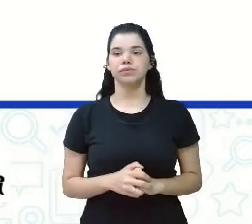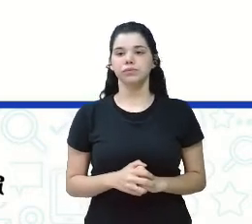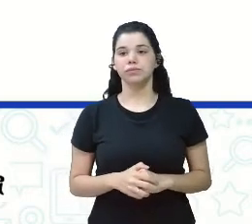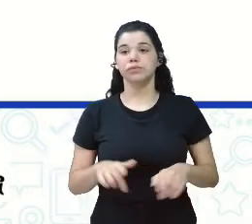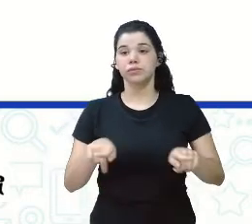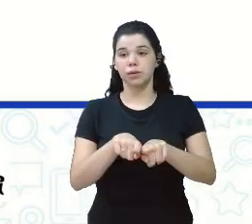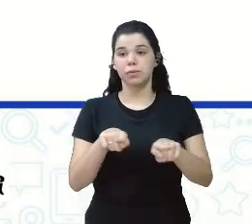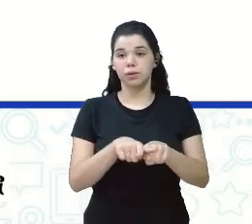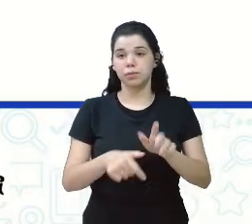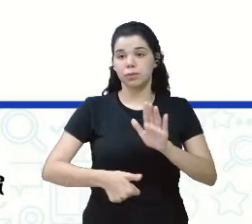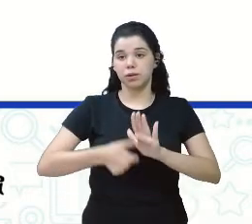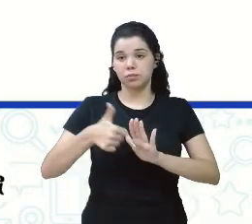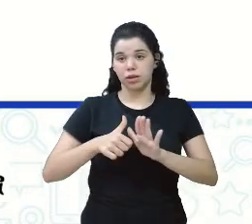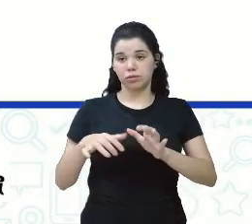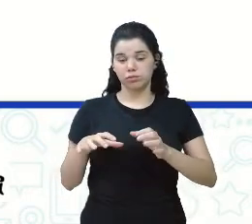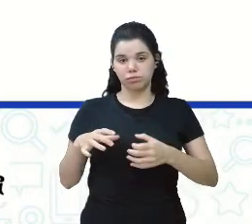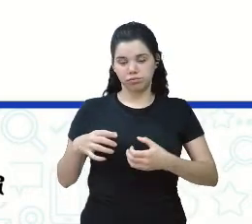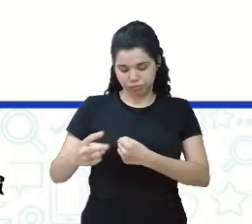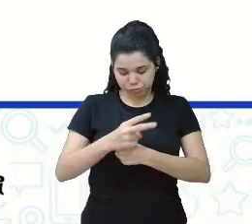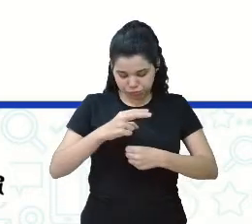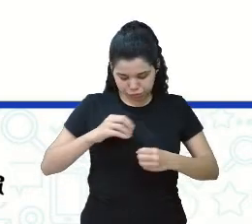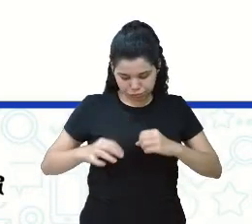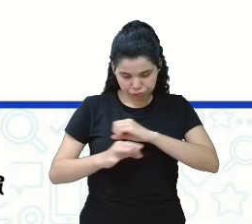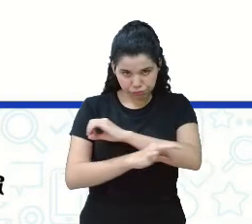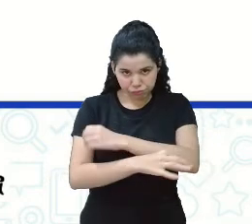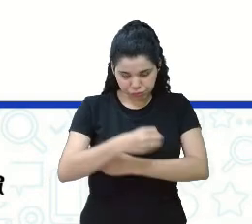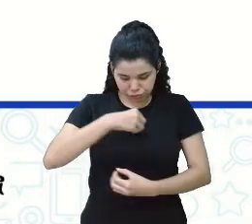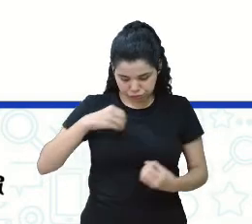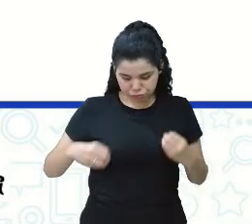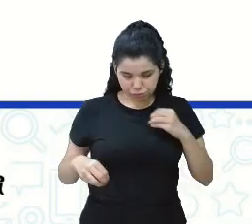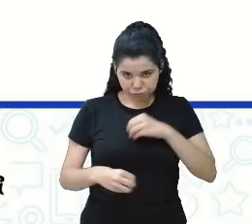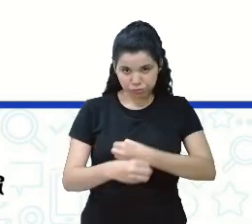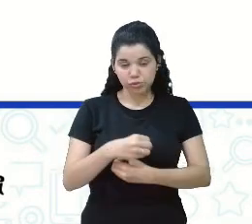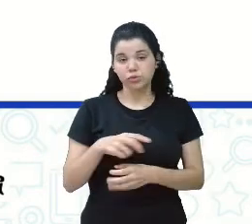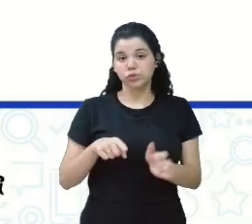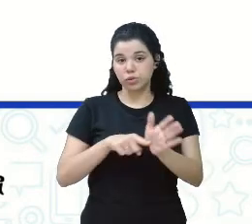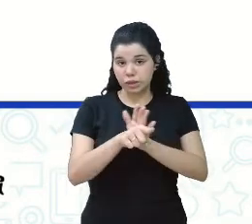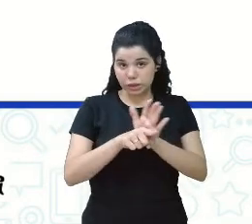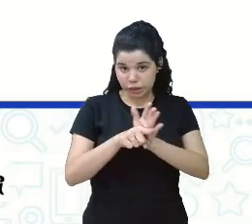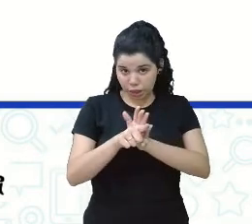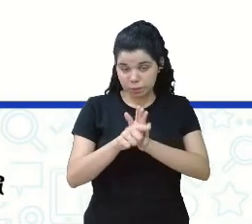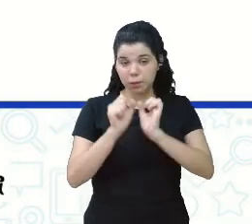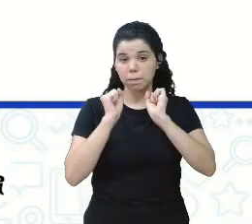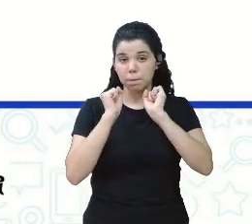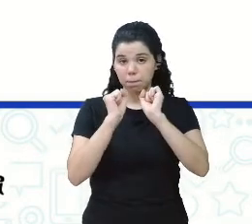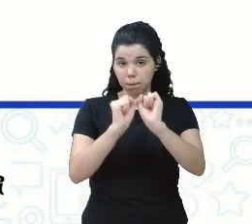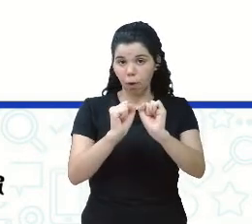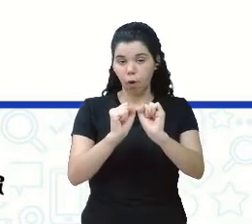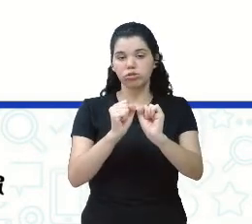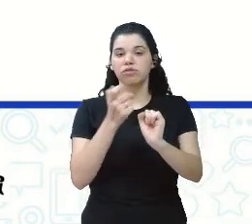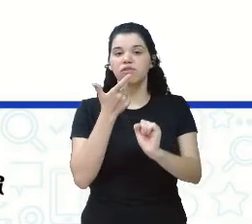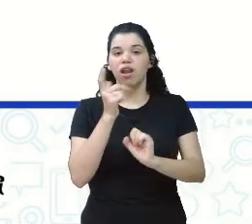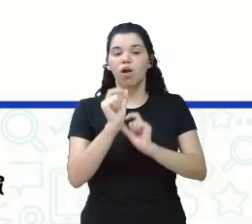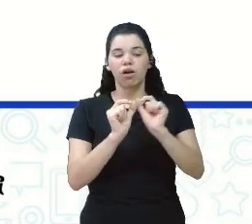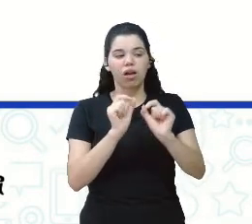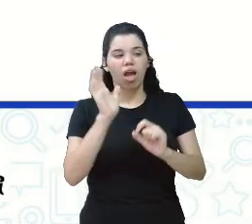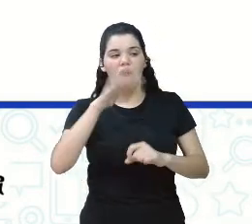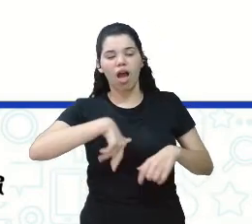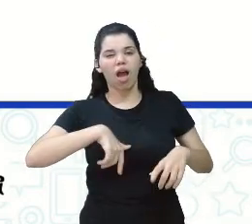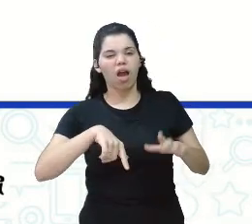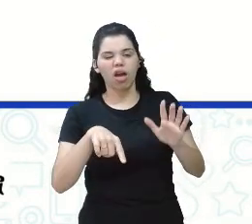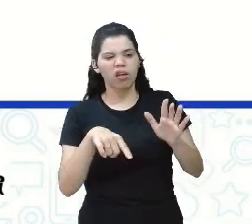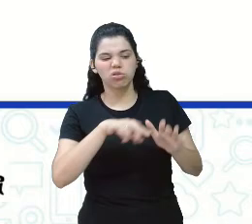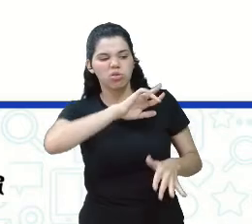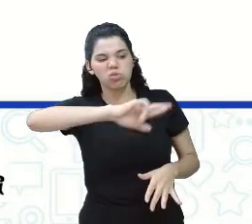dos primeiros anticorpos, que é o anti-HIV, os exames eles podem gerar falsos negativos. Então,